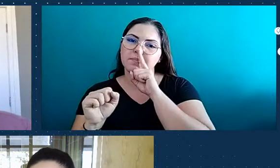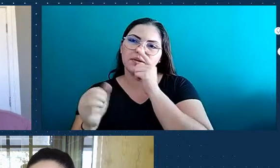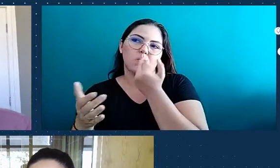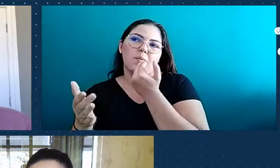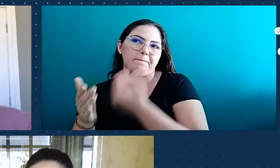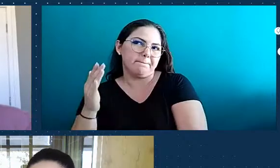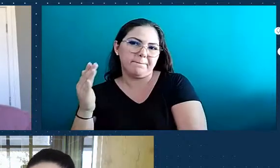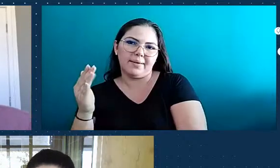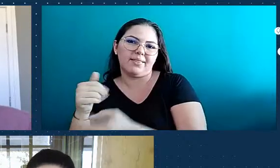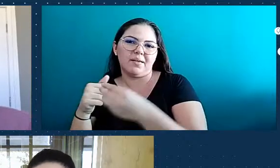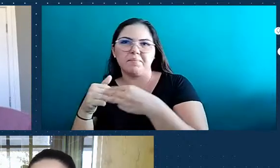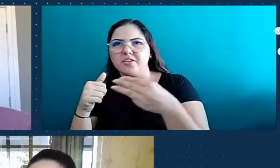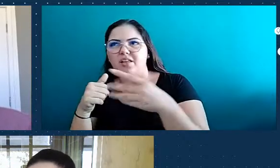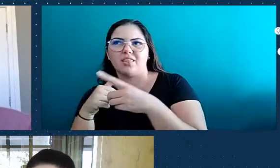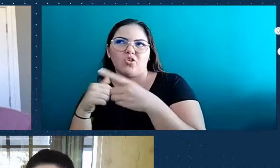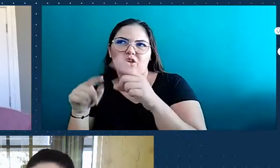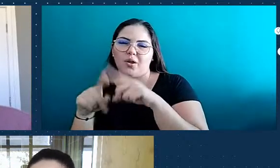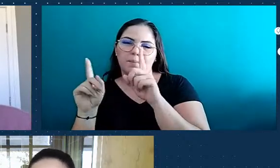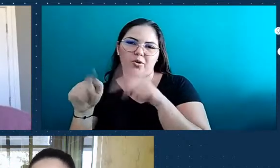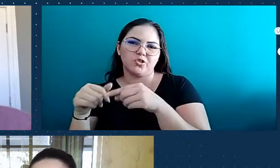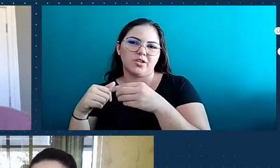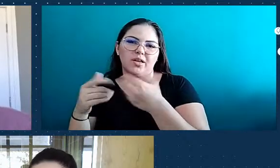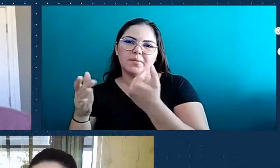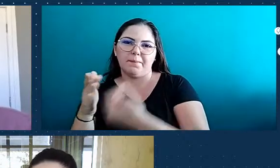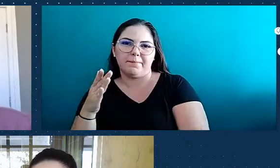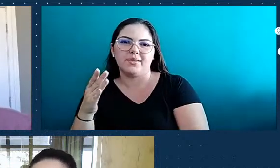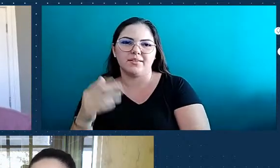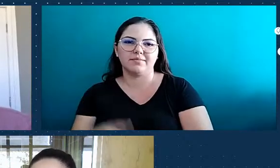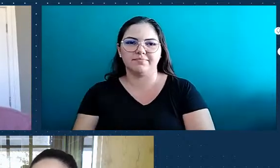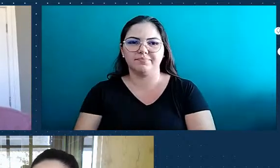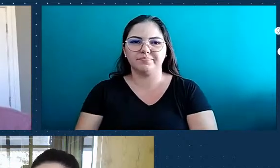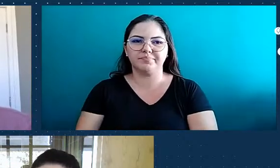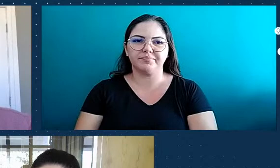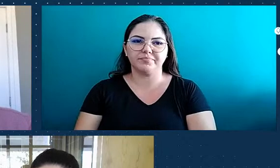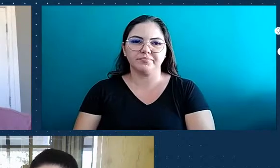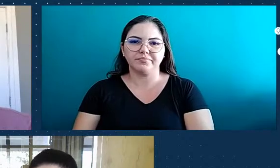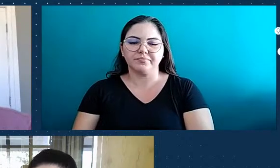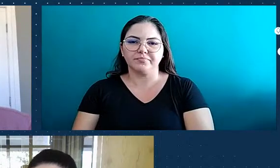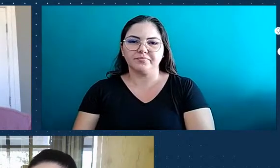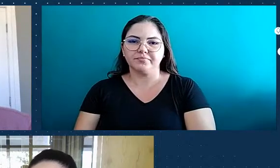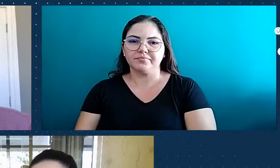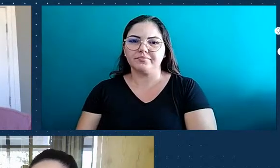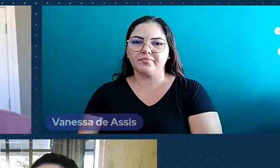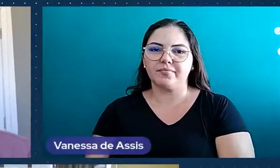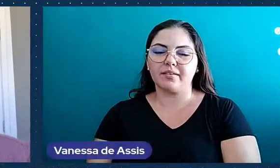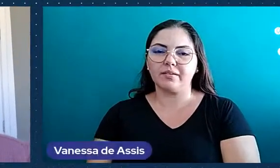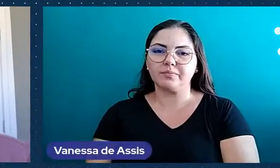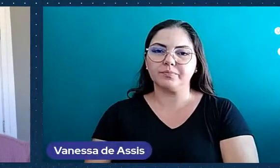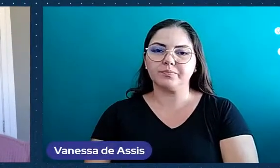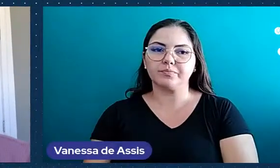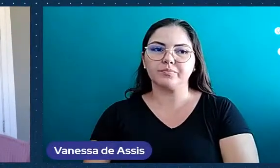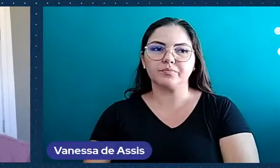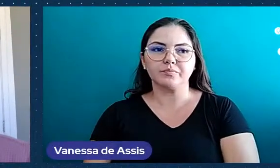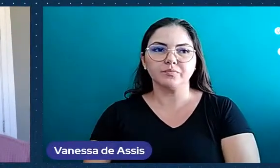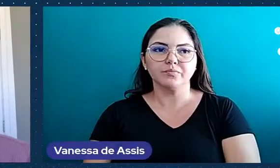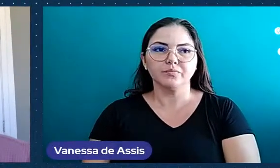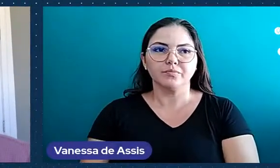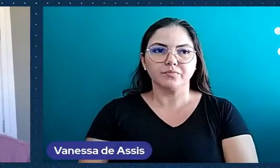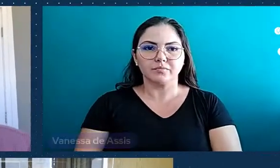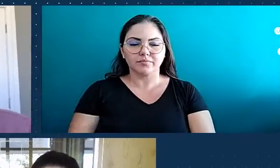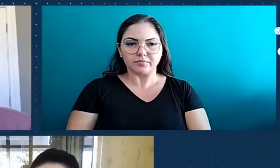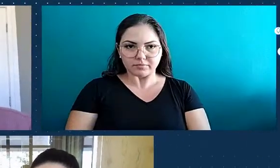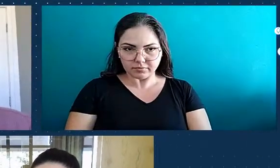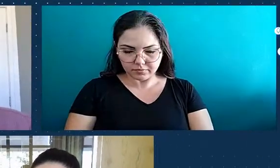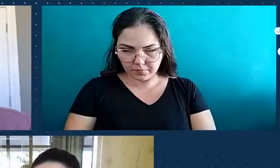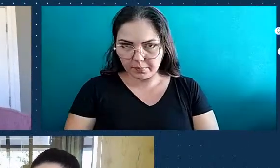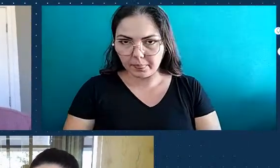Ótimo. Professor, só surgiu mais uma última pergunta, que é da Aline Peixoto. Como diminuir as dificuldades de concorrer num